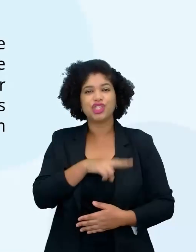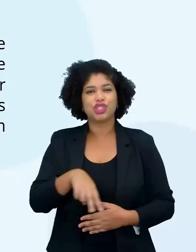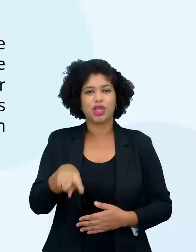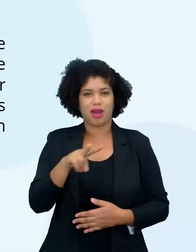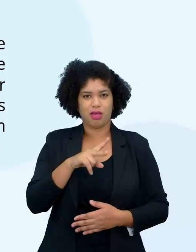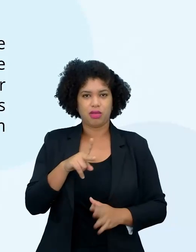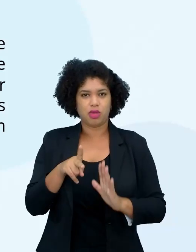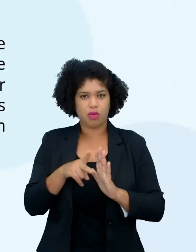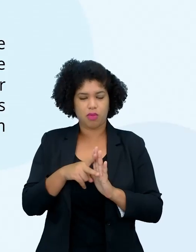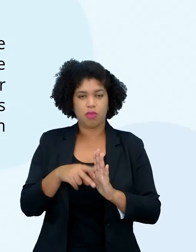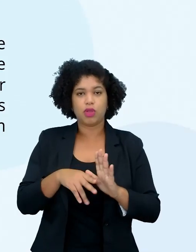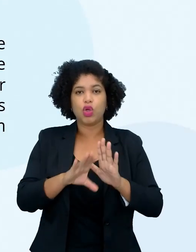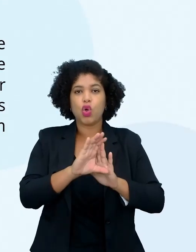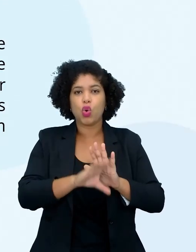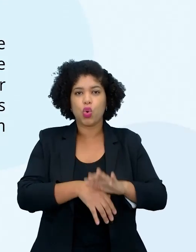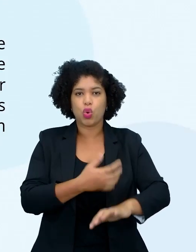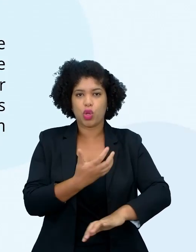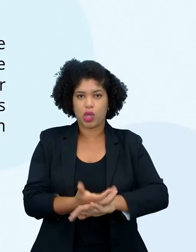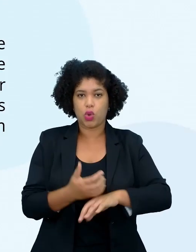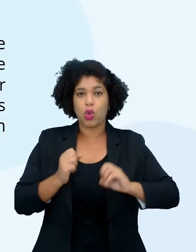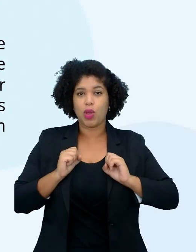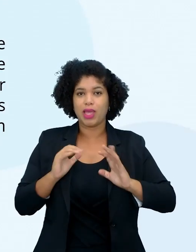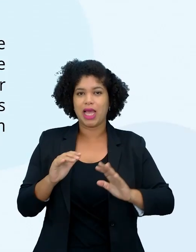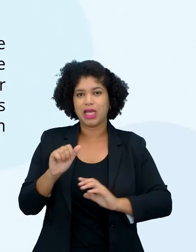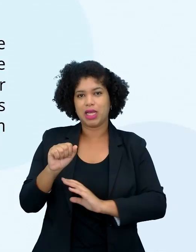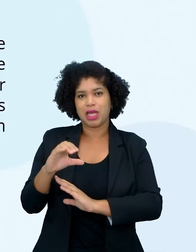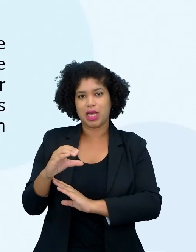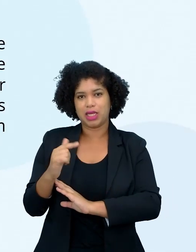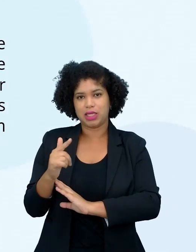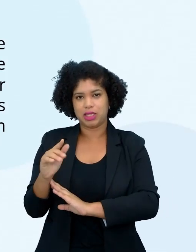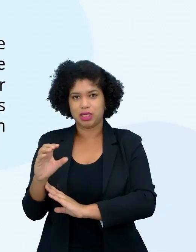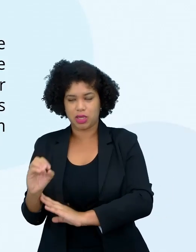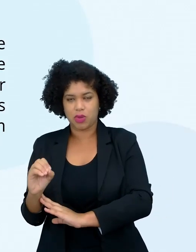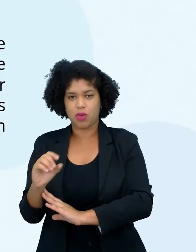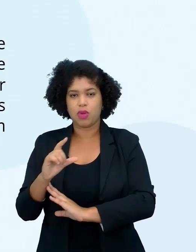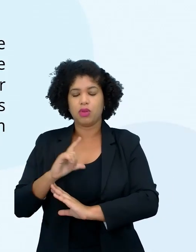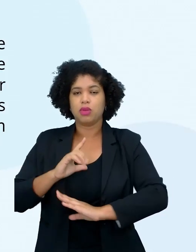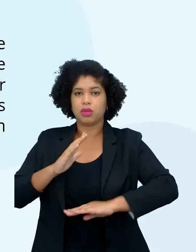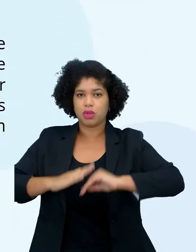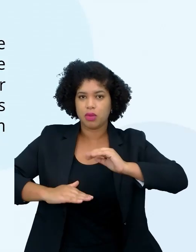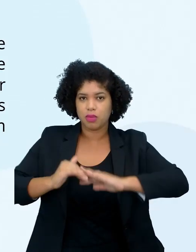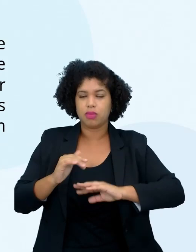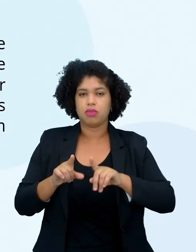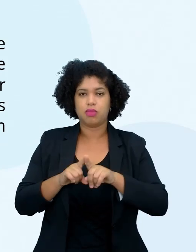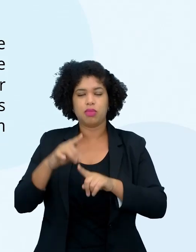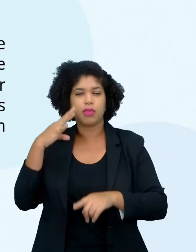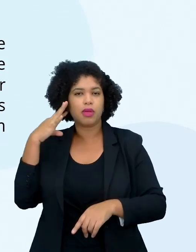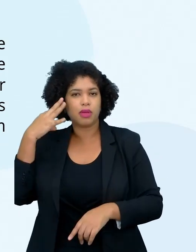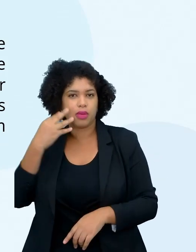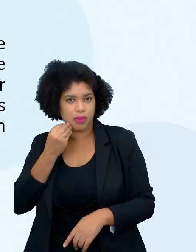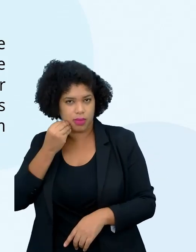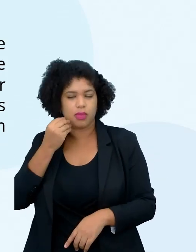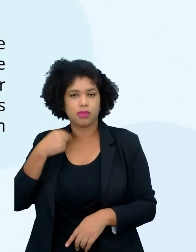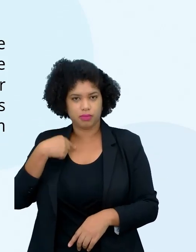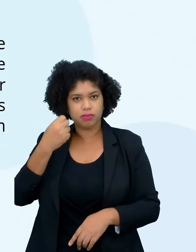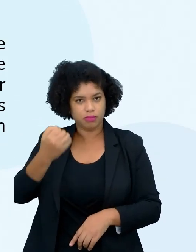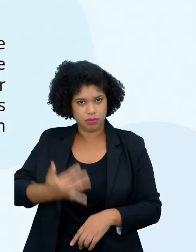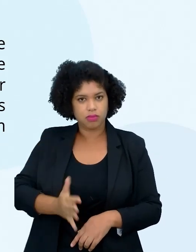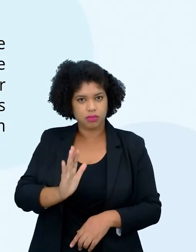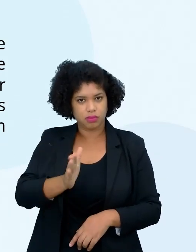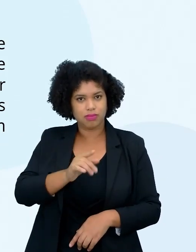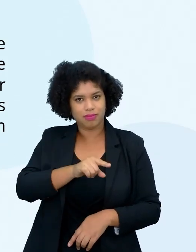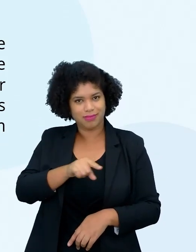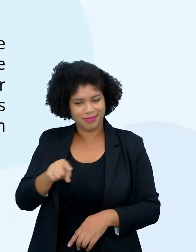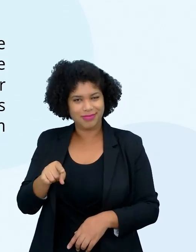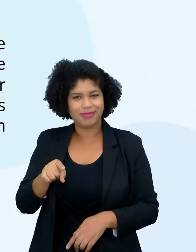Então, lembrando, né, que como o currículo está estruturado em habilidades e competências, como nós já mencionamos aí em outros